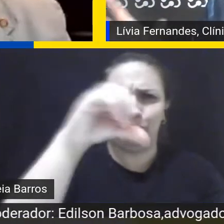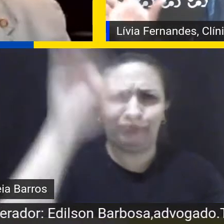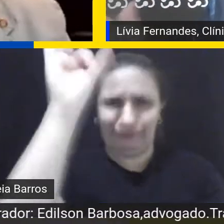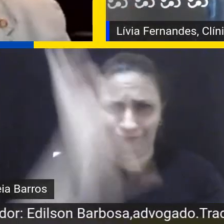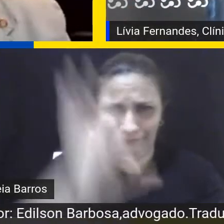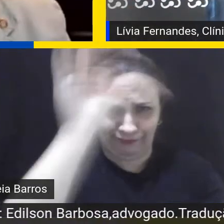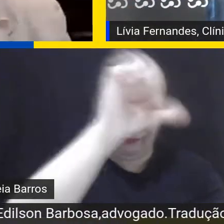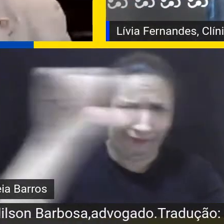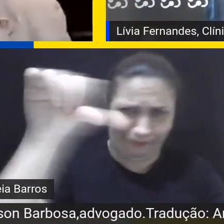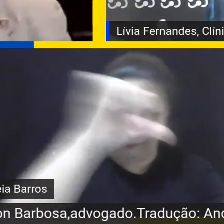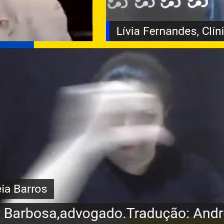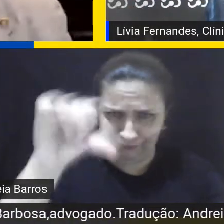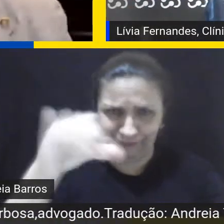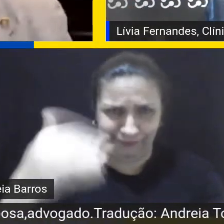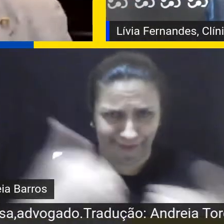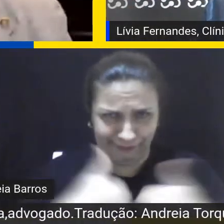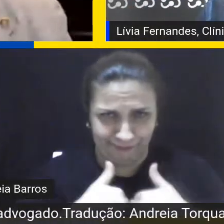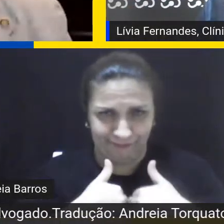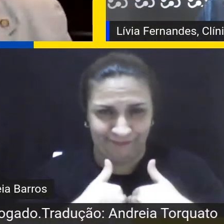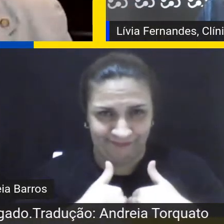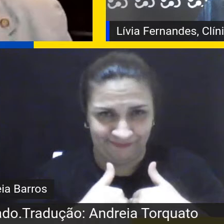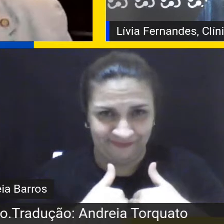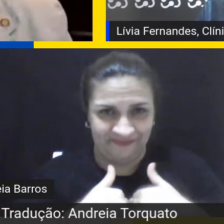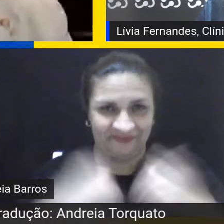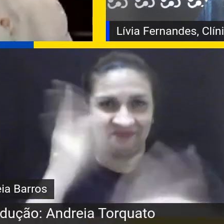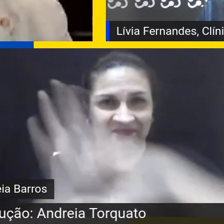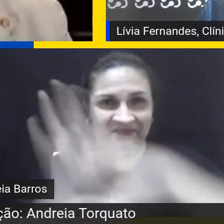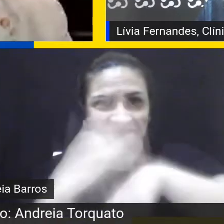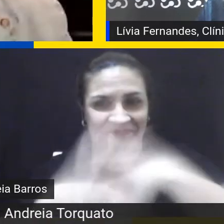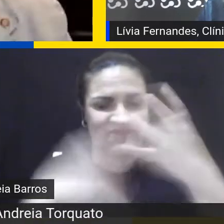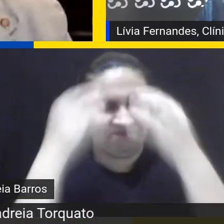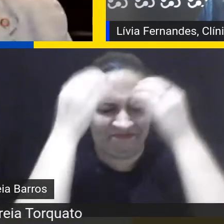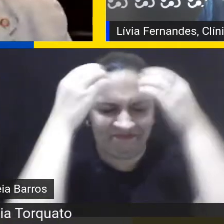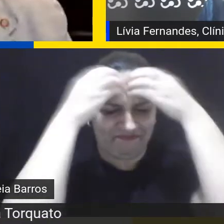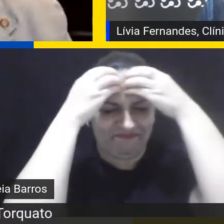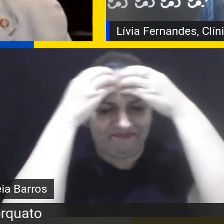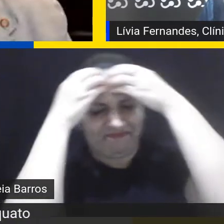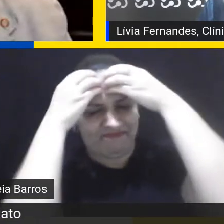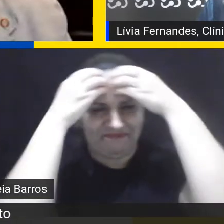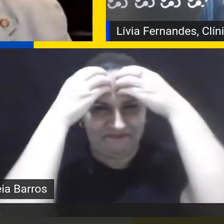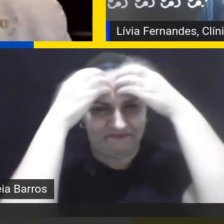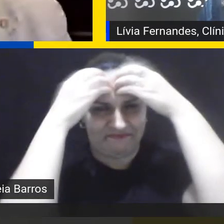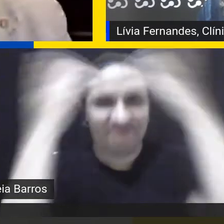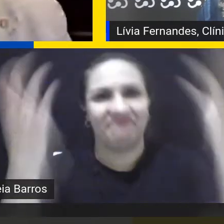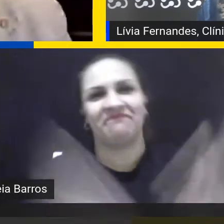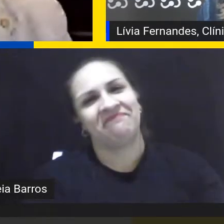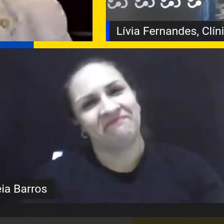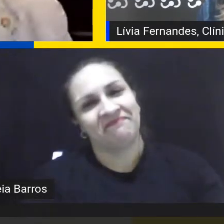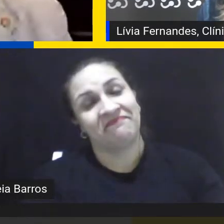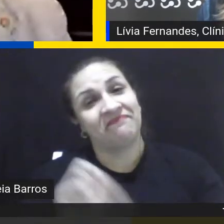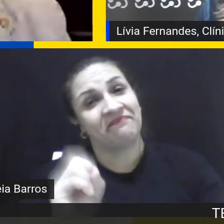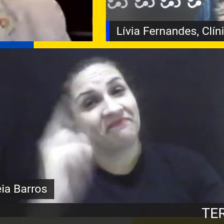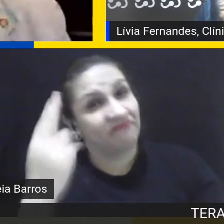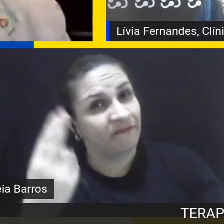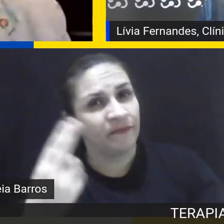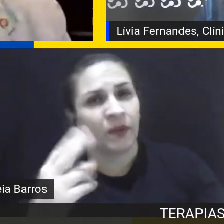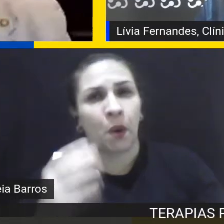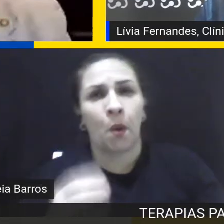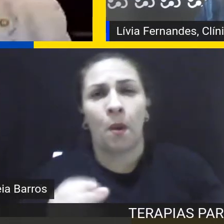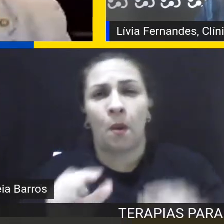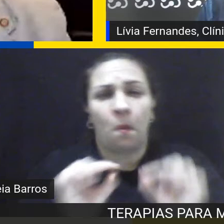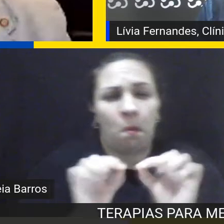99,9% dos autistas têm desordens sensoriais, né? Então, ou são hipersensíveis, ou